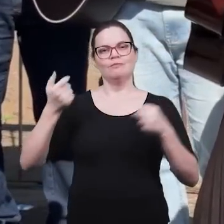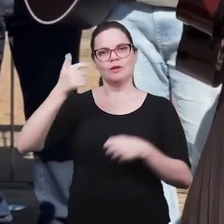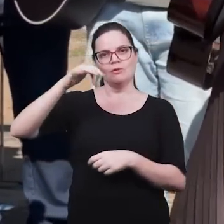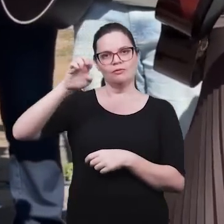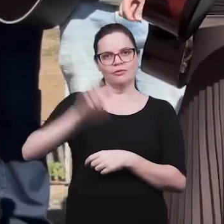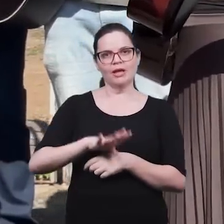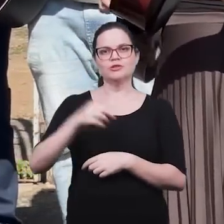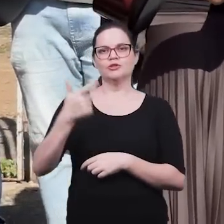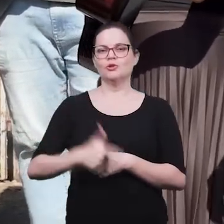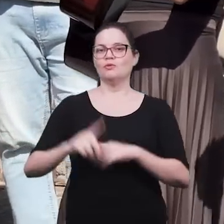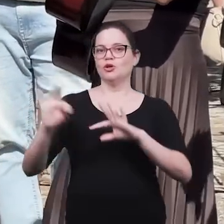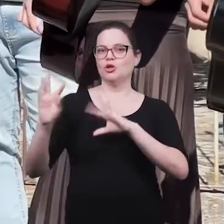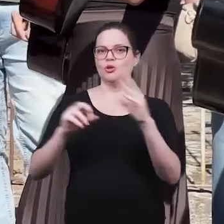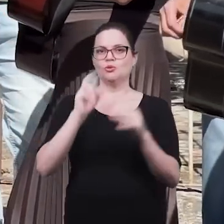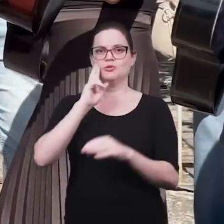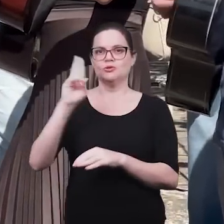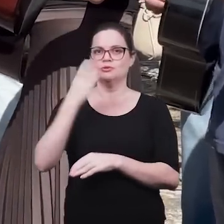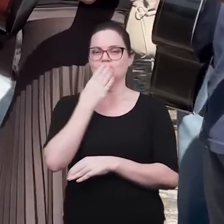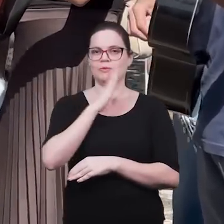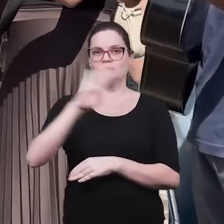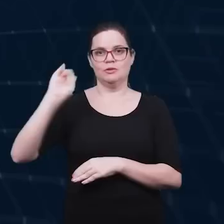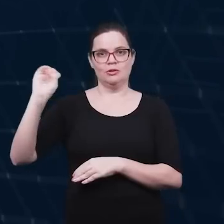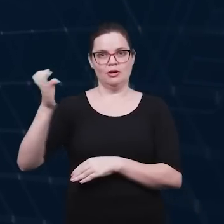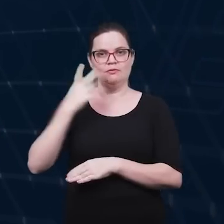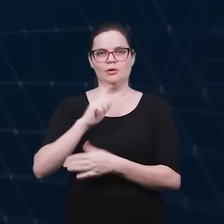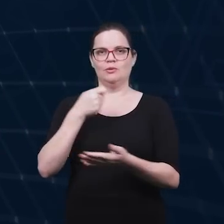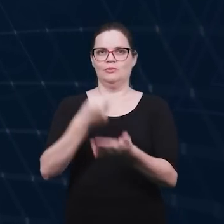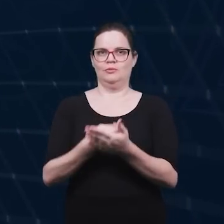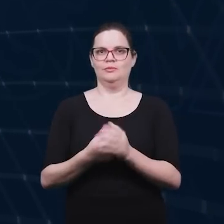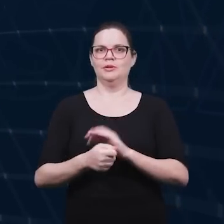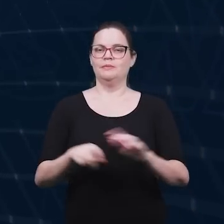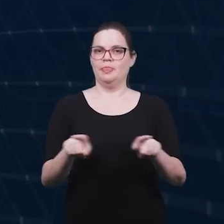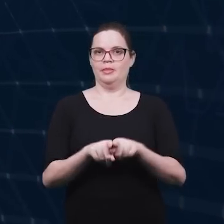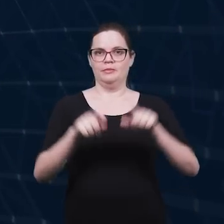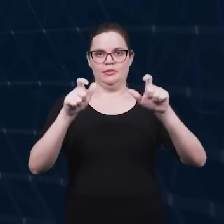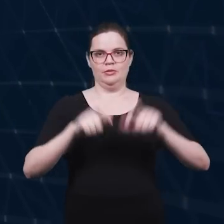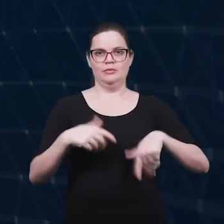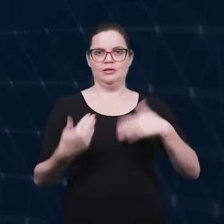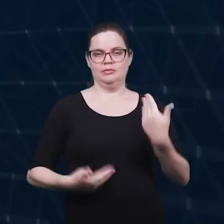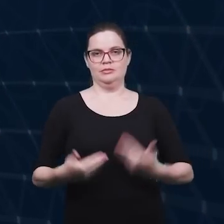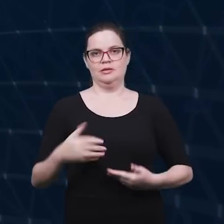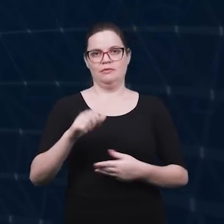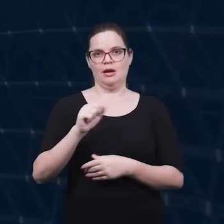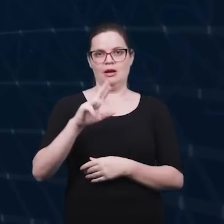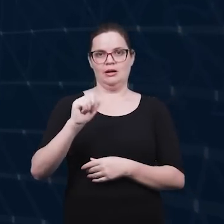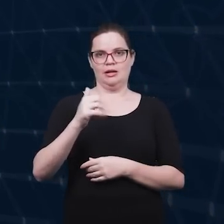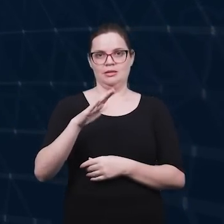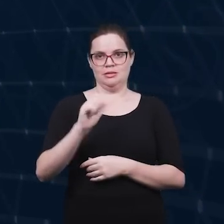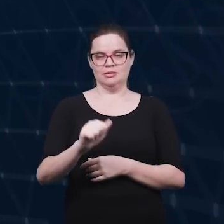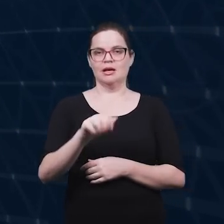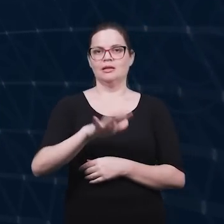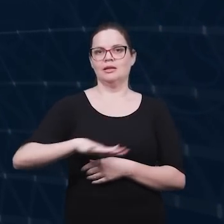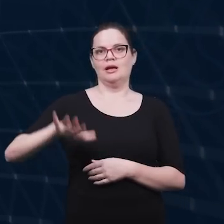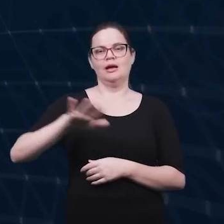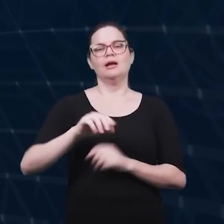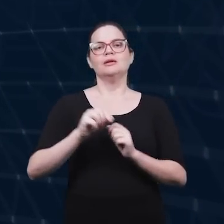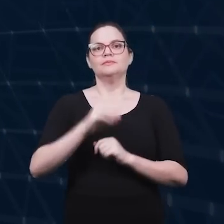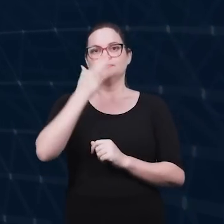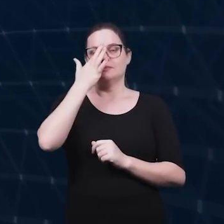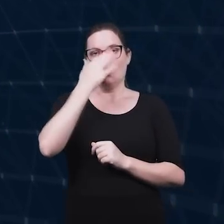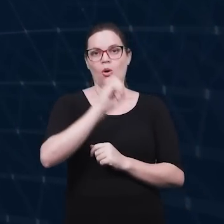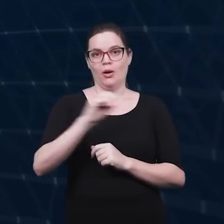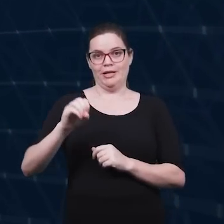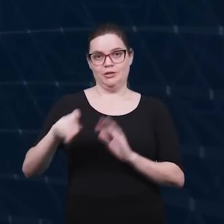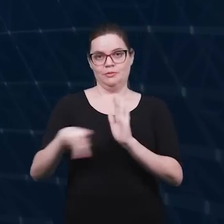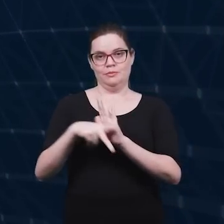fiel cumprimento de tudo que o Senhor havia revelado. Os irmãos de Araçariguama, na área oeste de São Paulo, realizaram pela